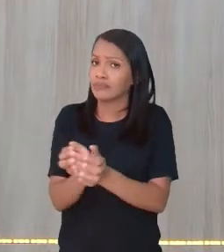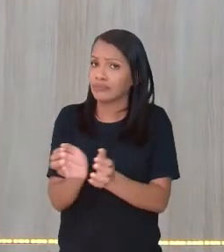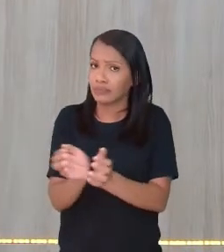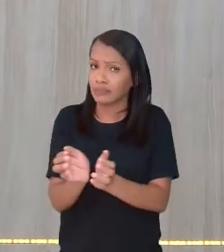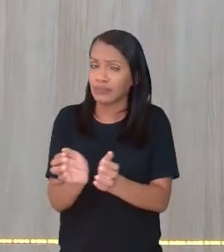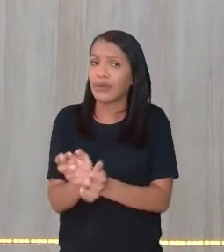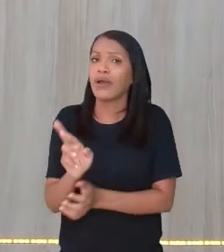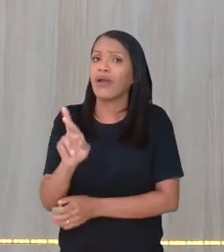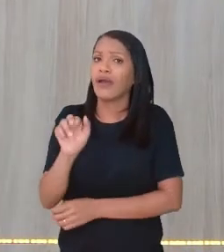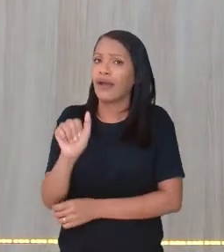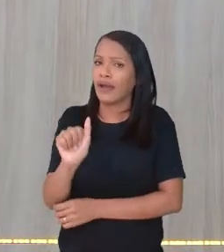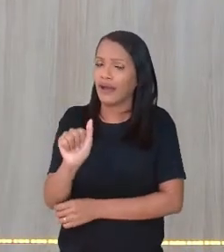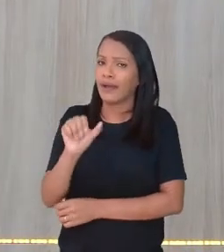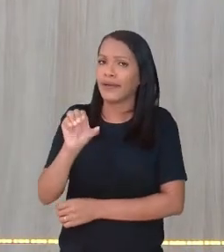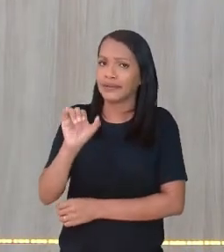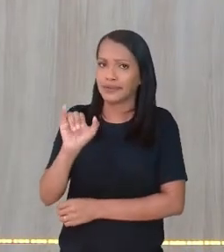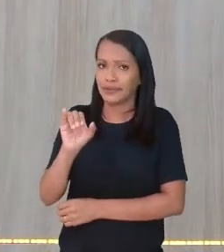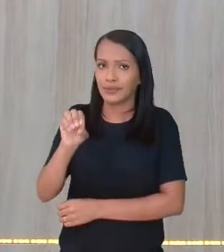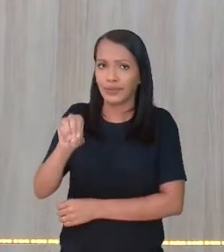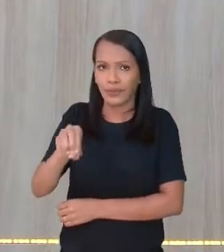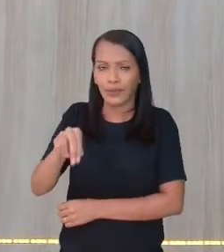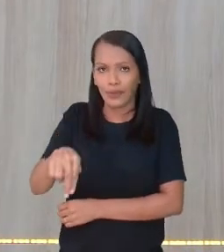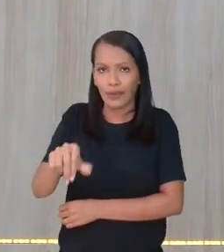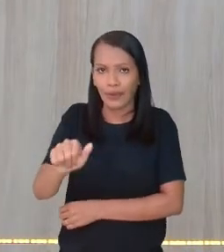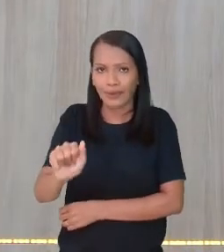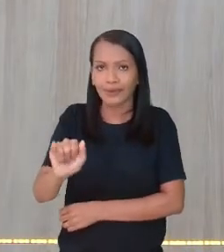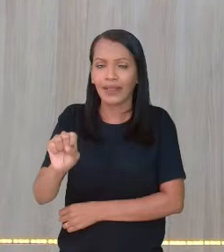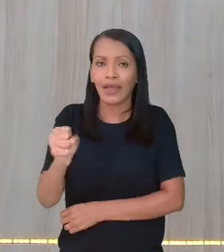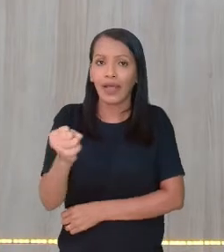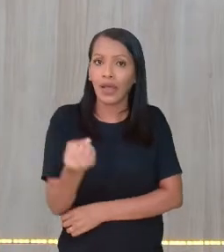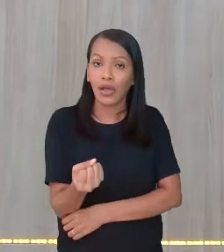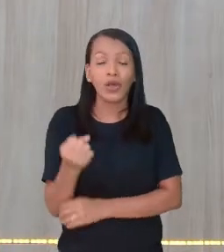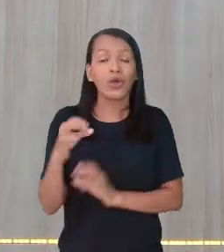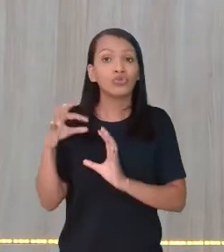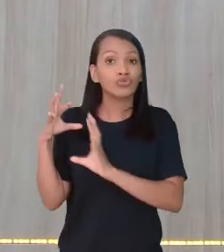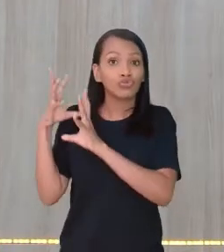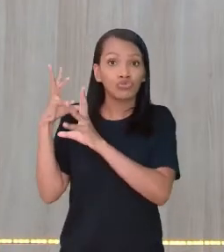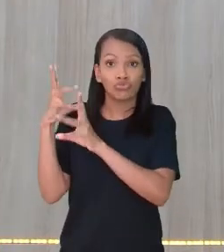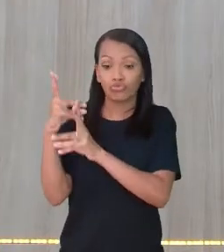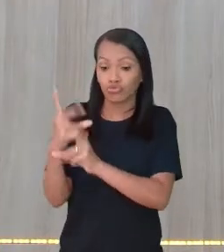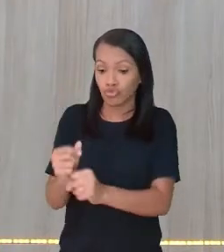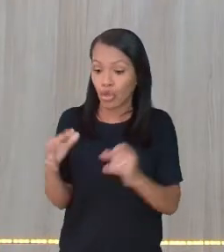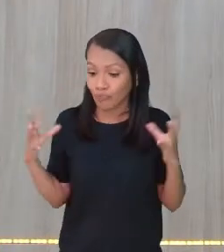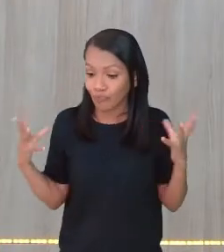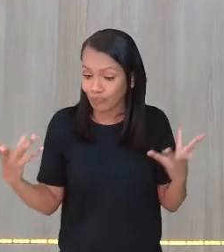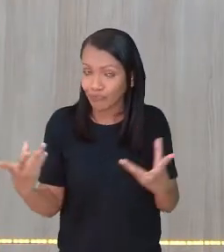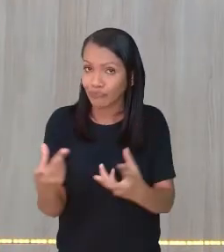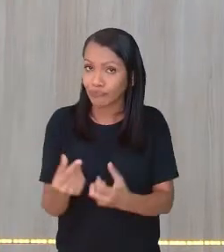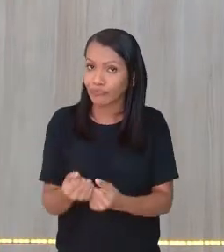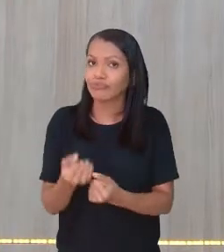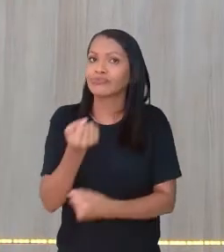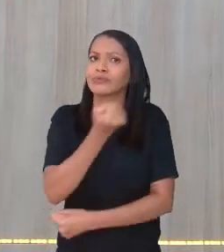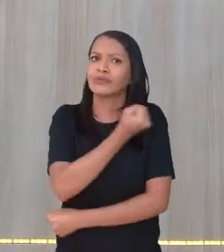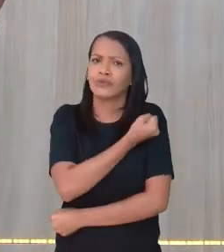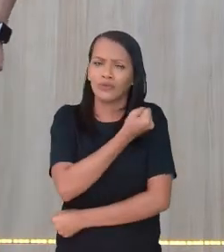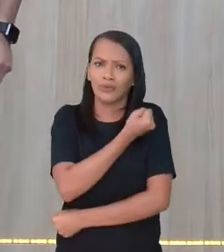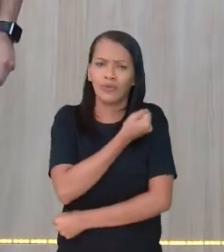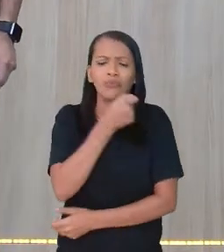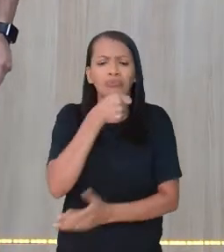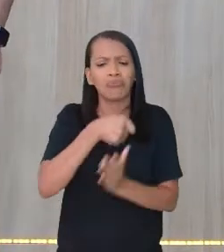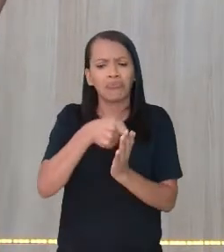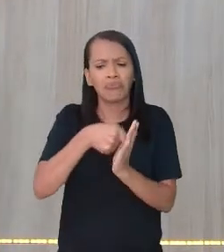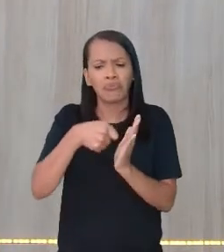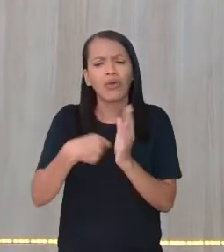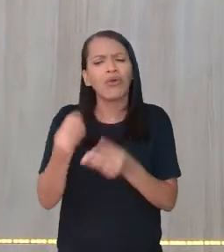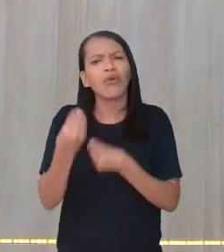números racionais, que são todos os números que podem ser escritos na forma de uma fração, certo?